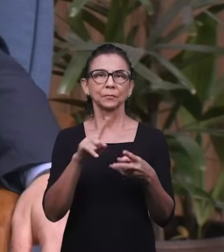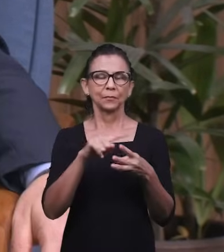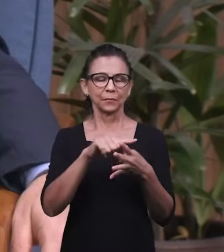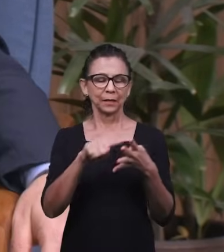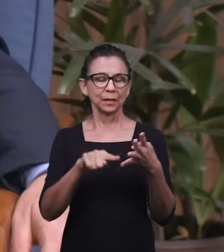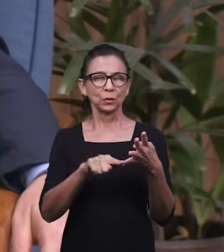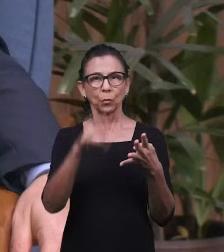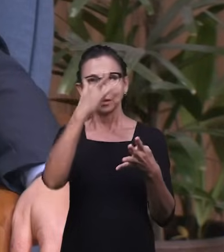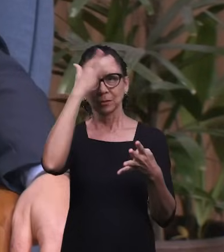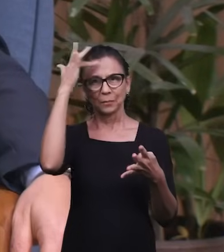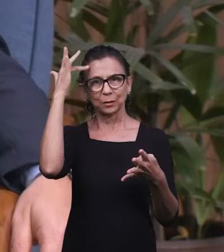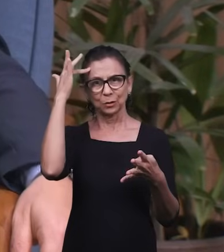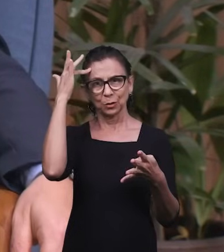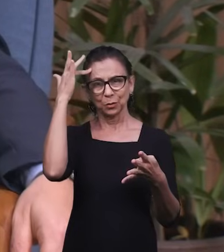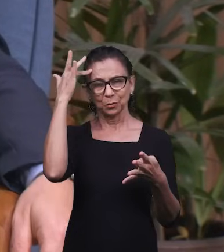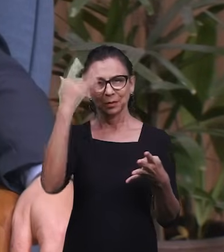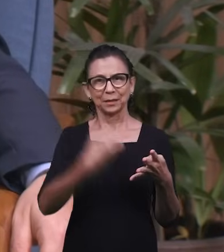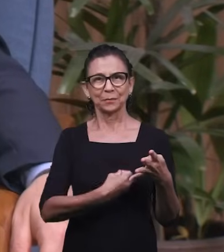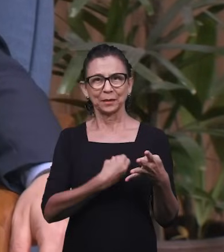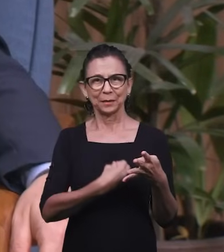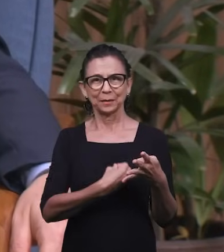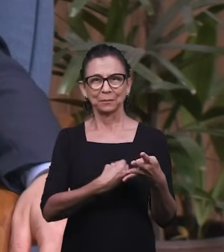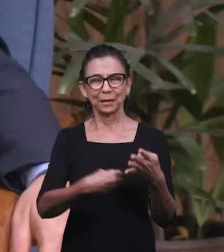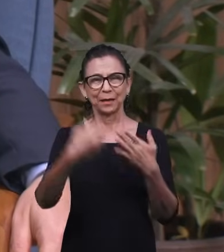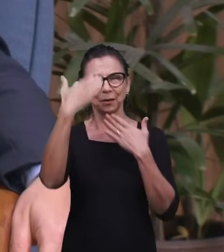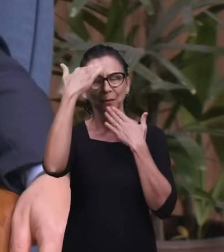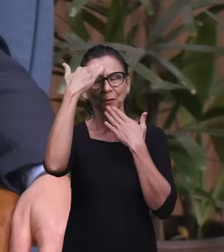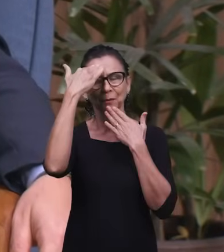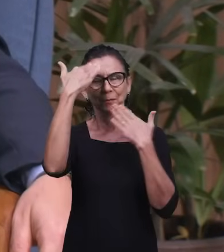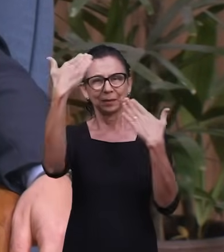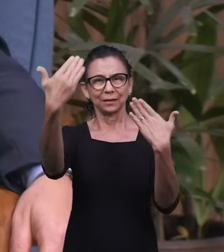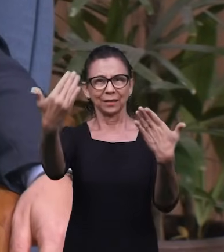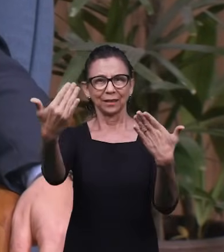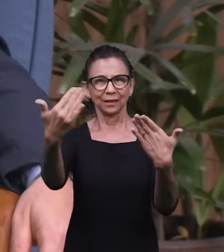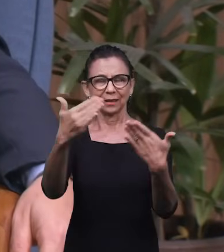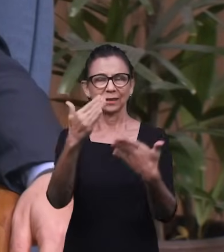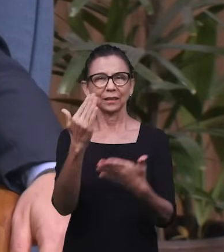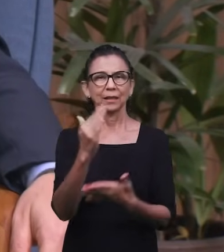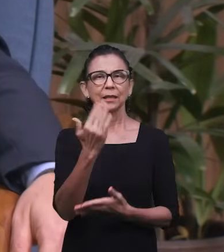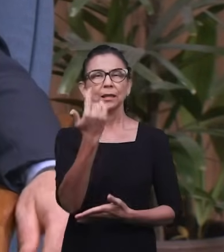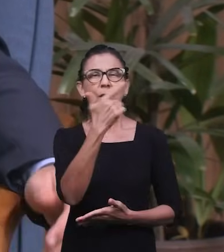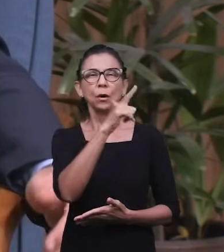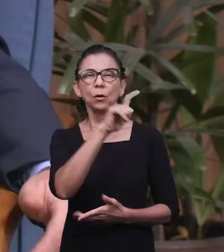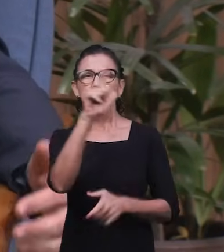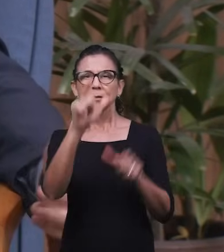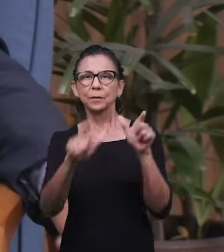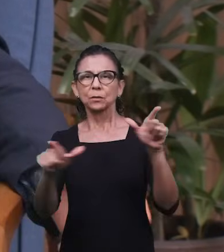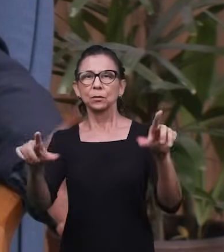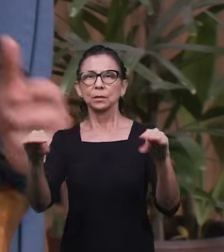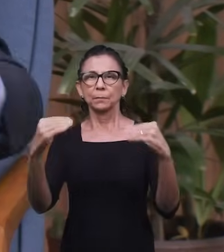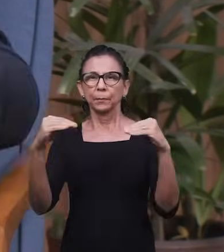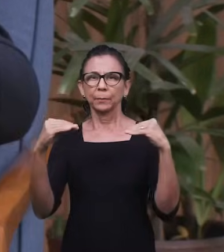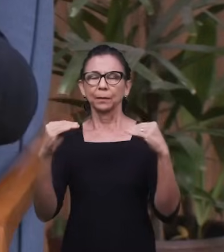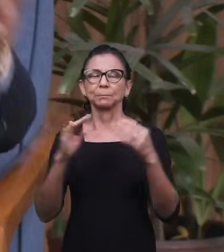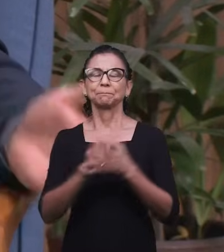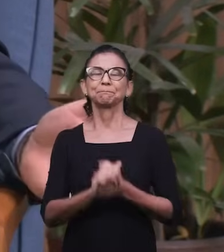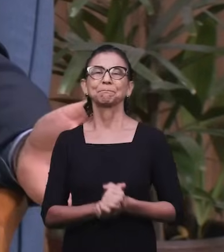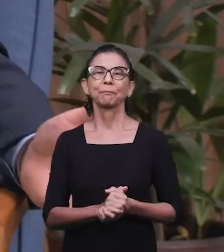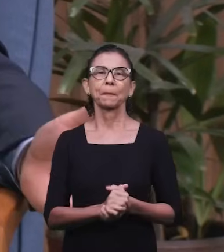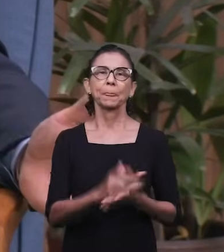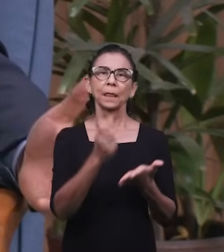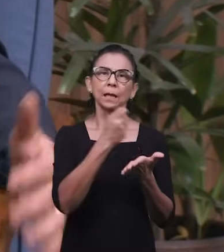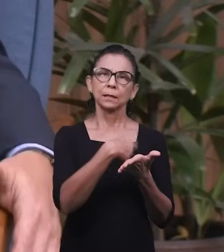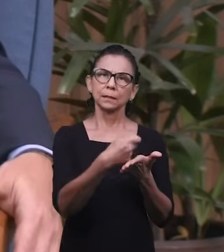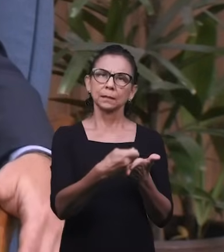Jairo, ao Geraldo, ao Alexandre e todos os demais que enviaram as suas mensagens, seja por